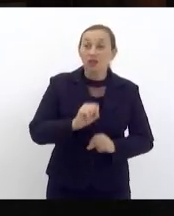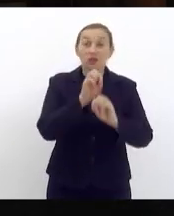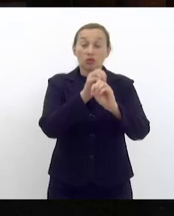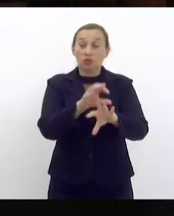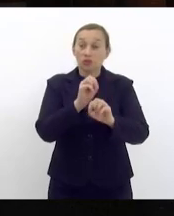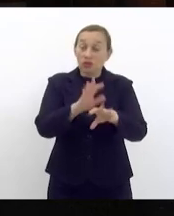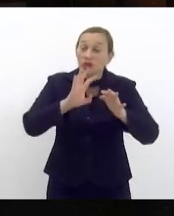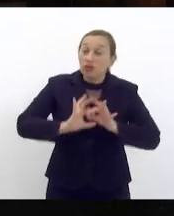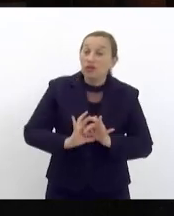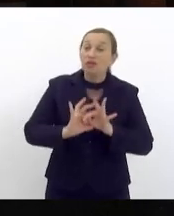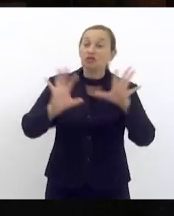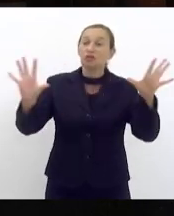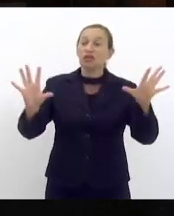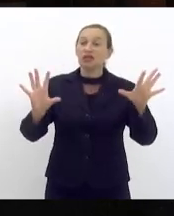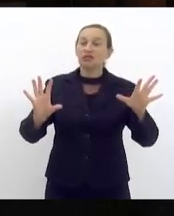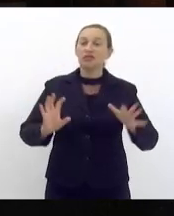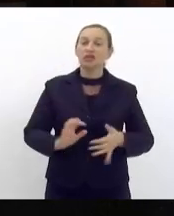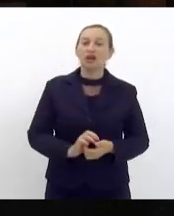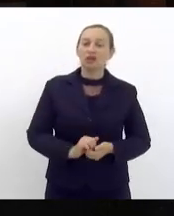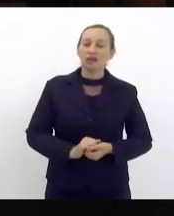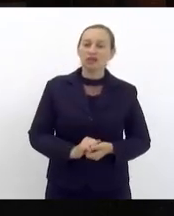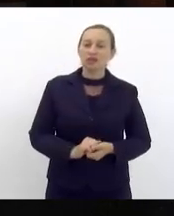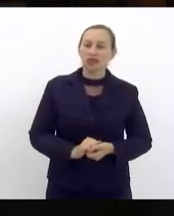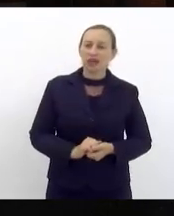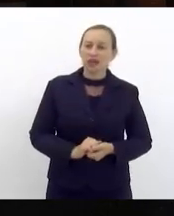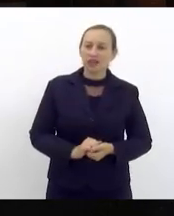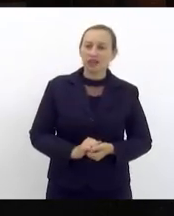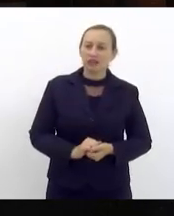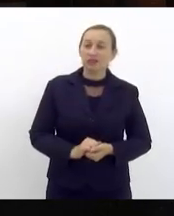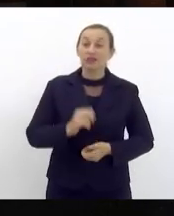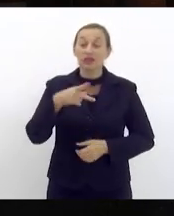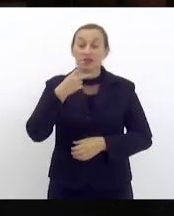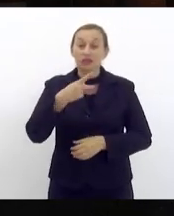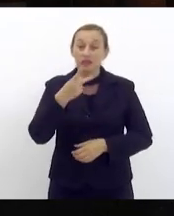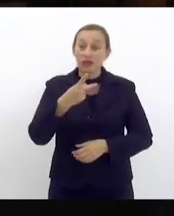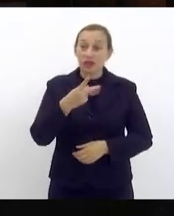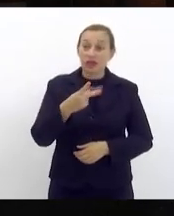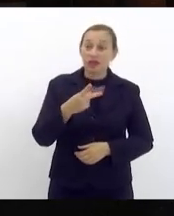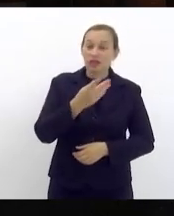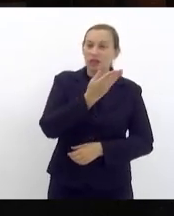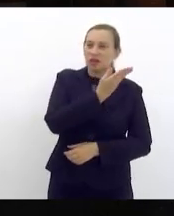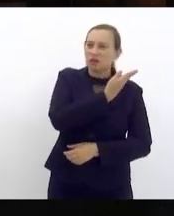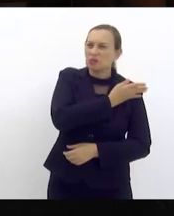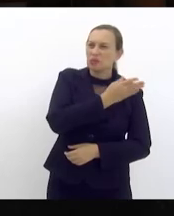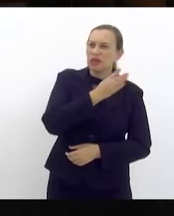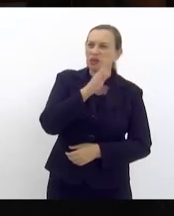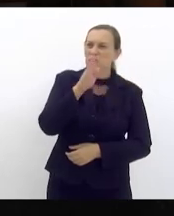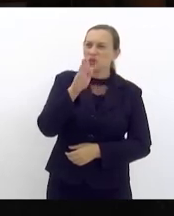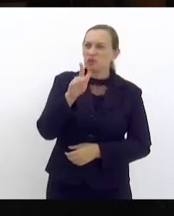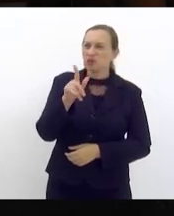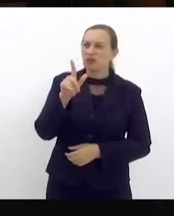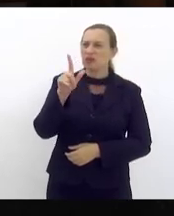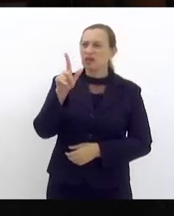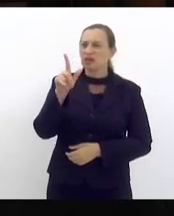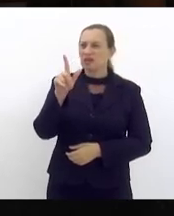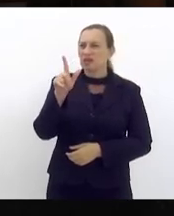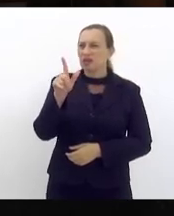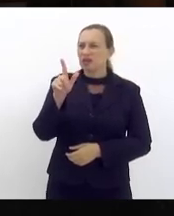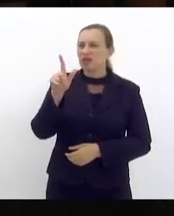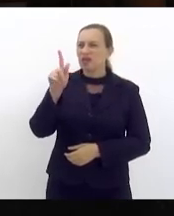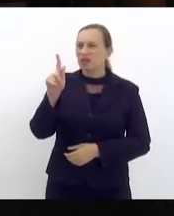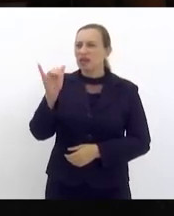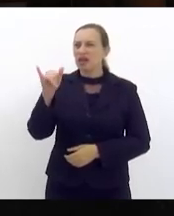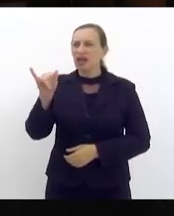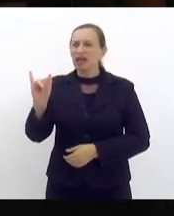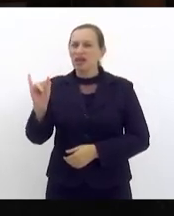libertadora como nos ensina a lélia é falar do preto gays é falar da relação e do cotidiano